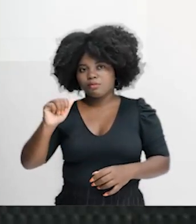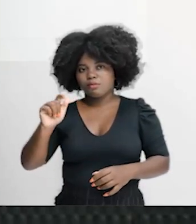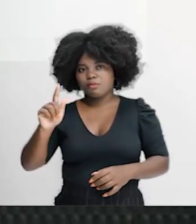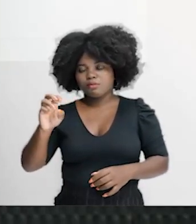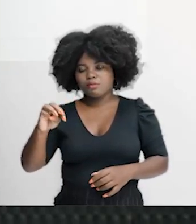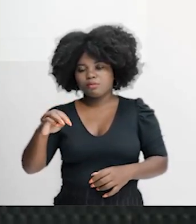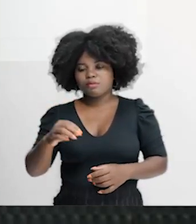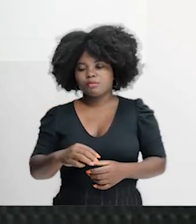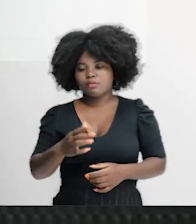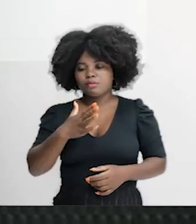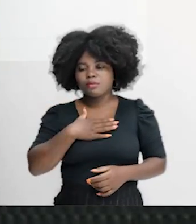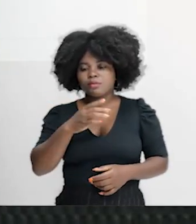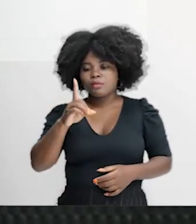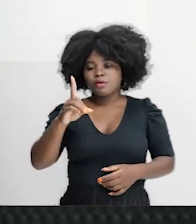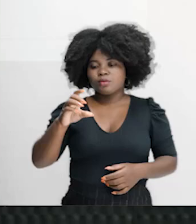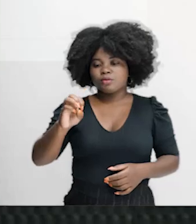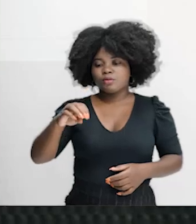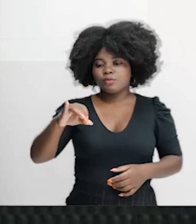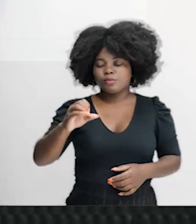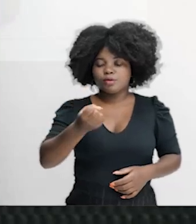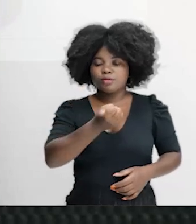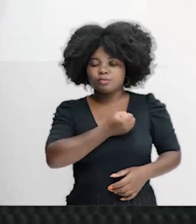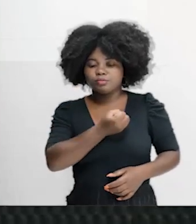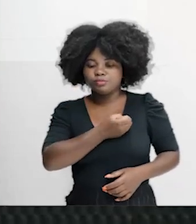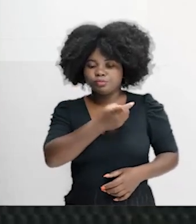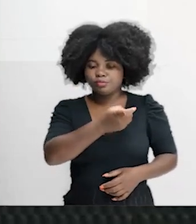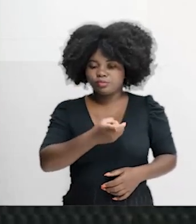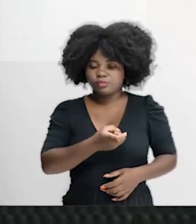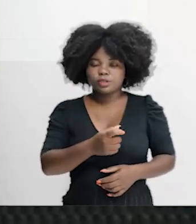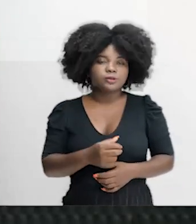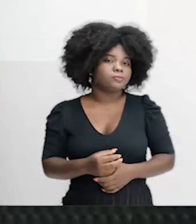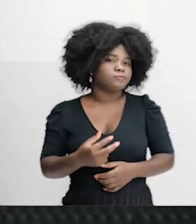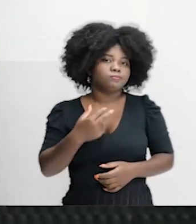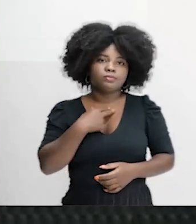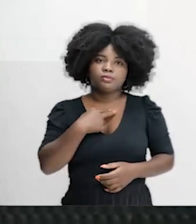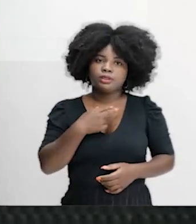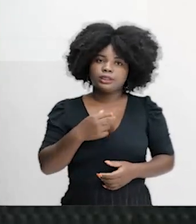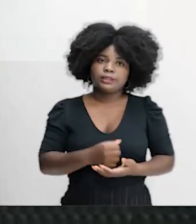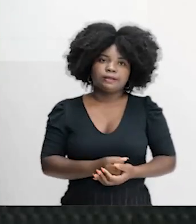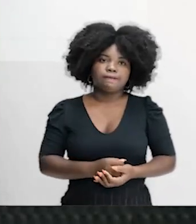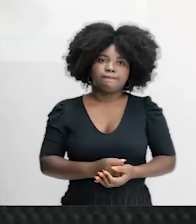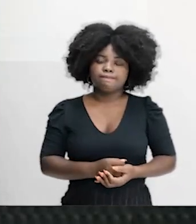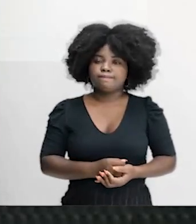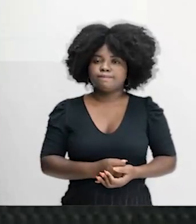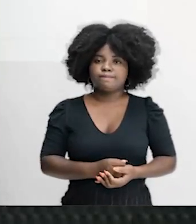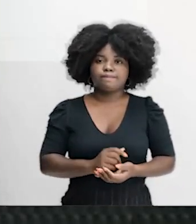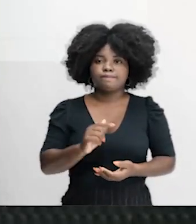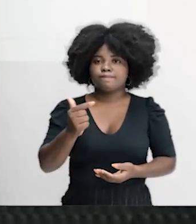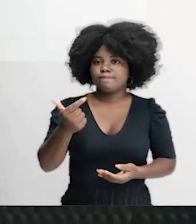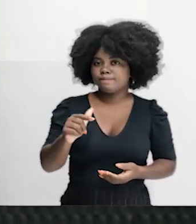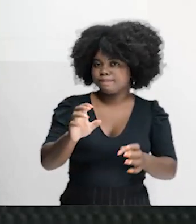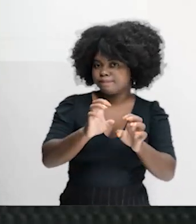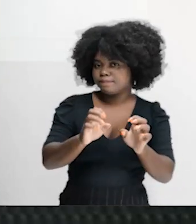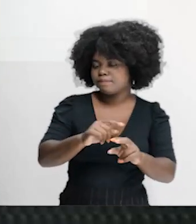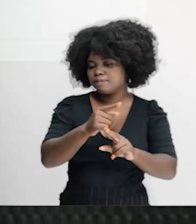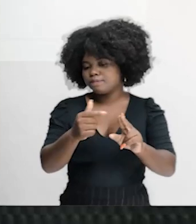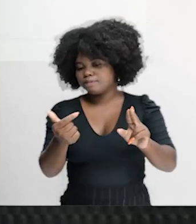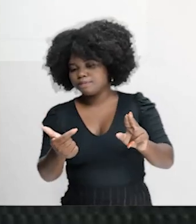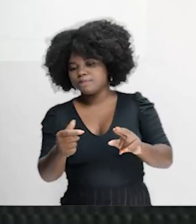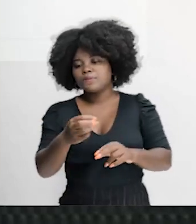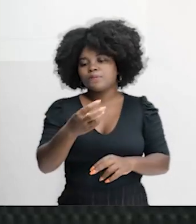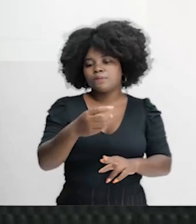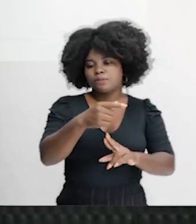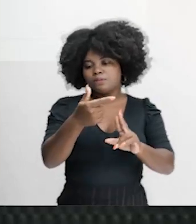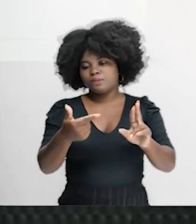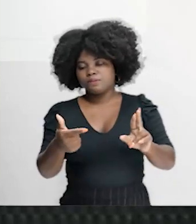Então, o meu domínio, que são os meus valores de x, ele não pode ser nenhum arco que tenha essa estrutura. π sobre 2, 3π sobre